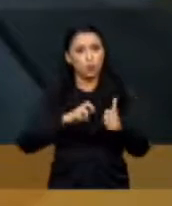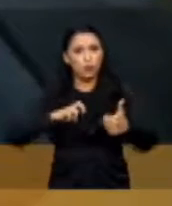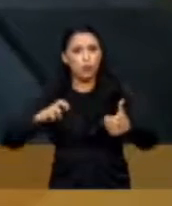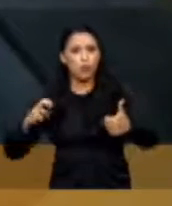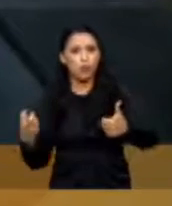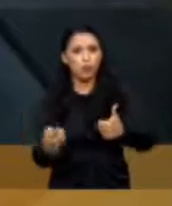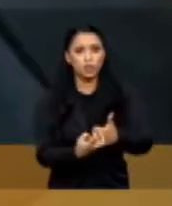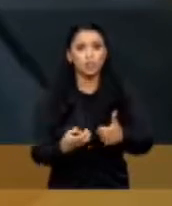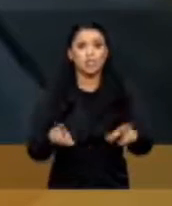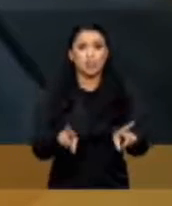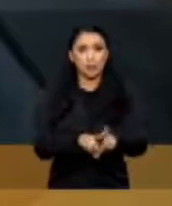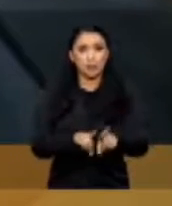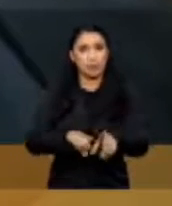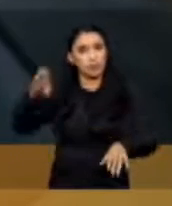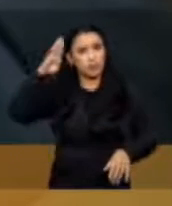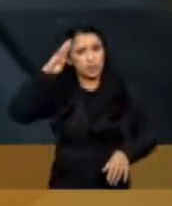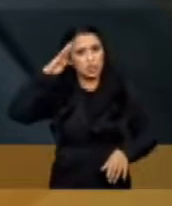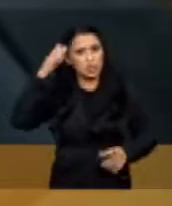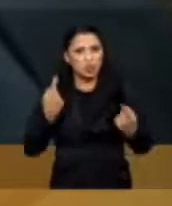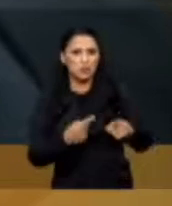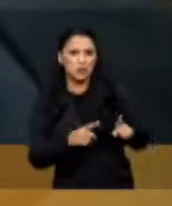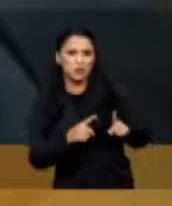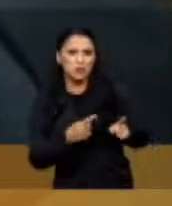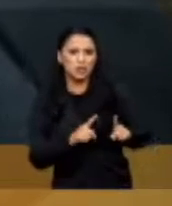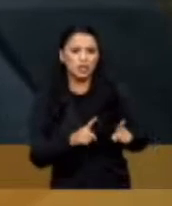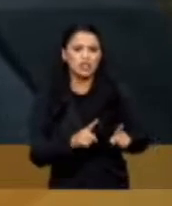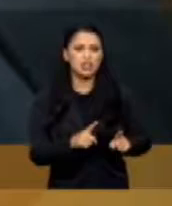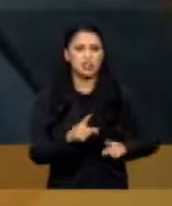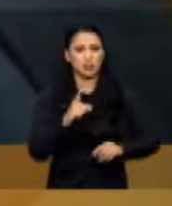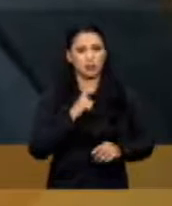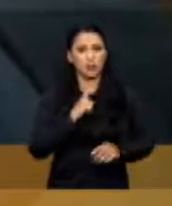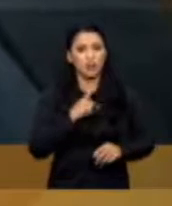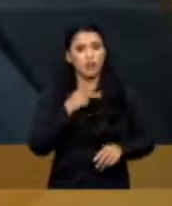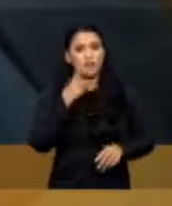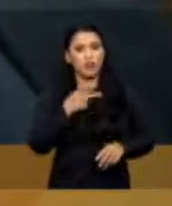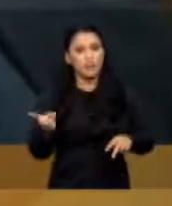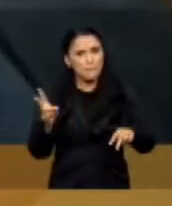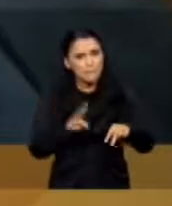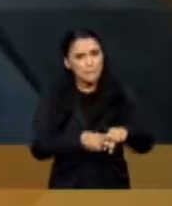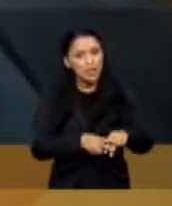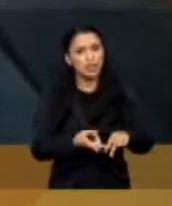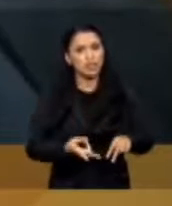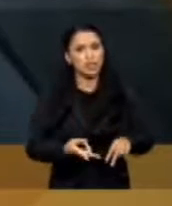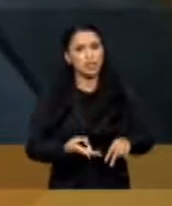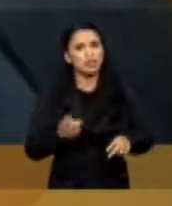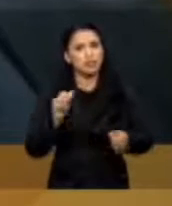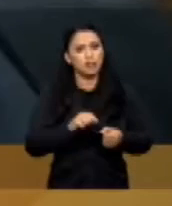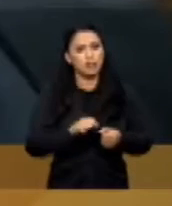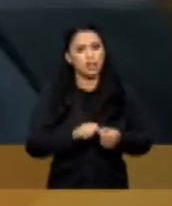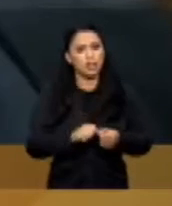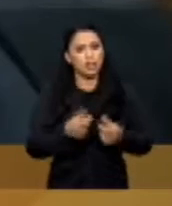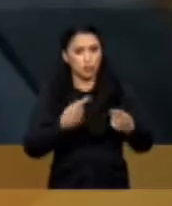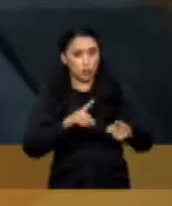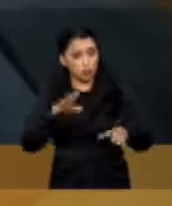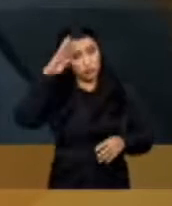trechos aqui, a provocação, vá à Corte Constitucional, prenda, execute uma ordem de prisão sobre as